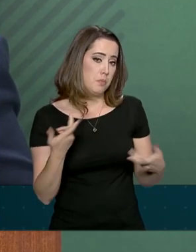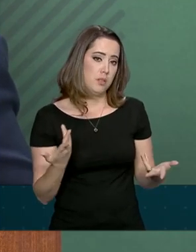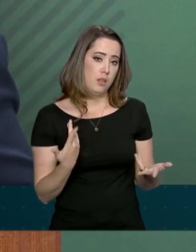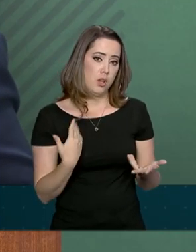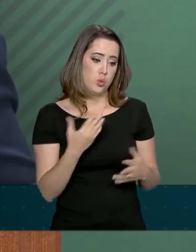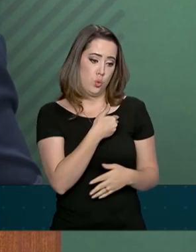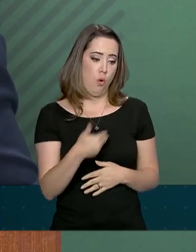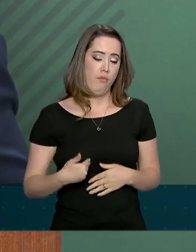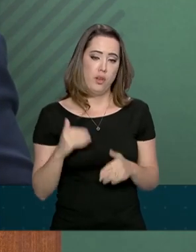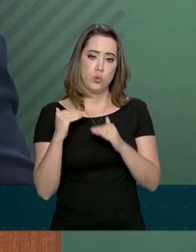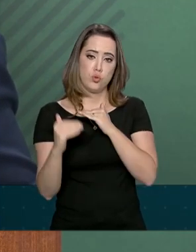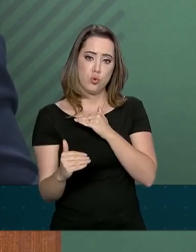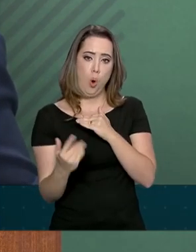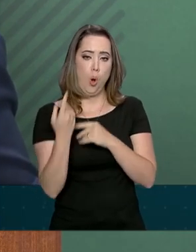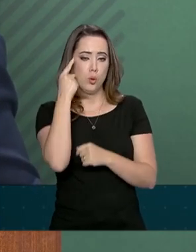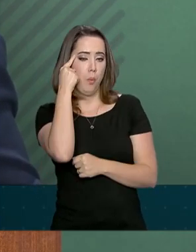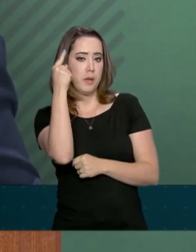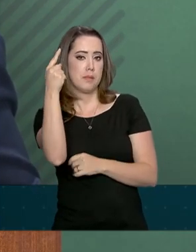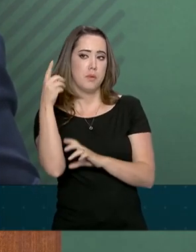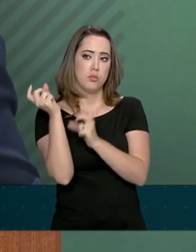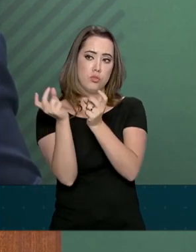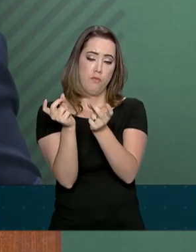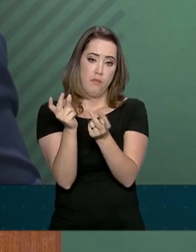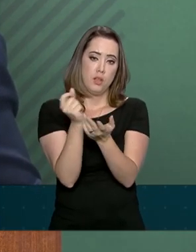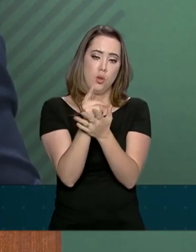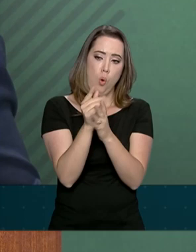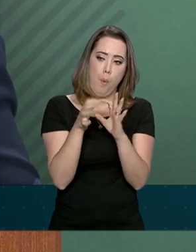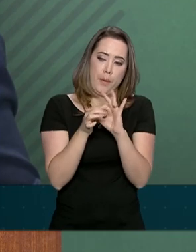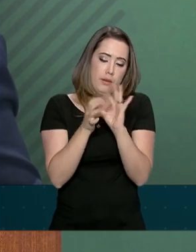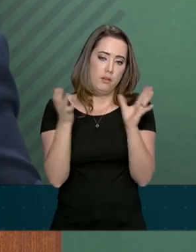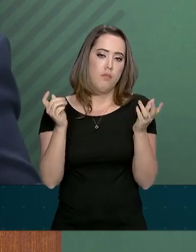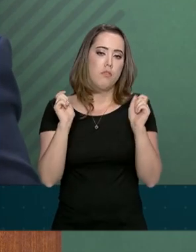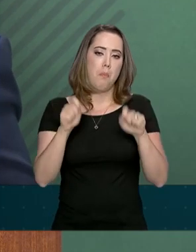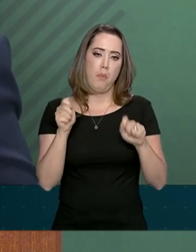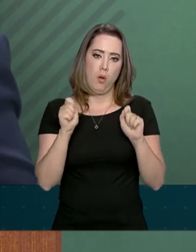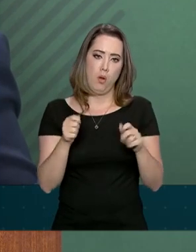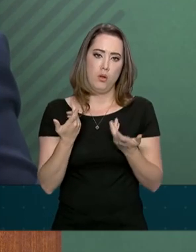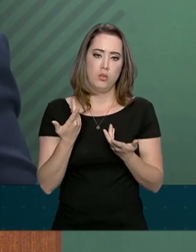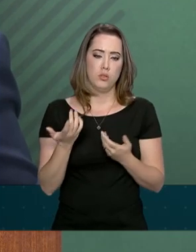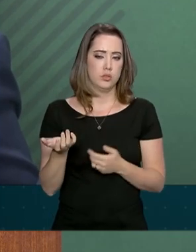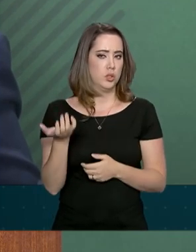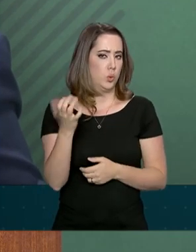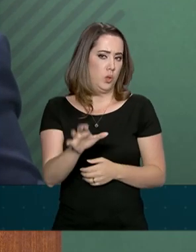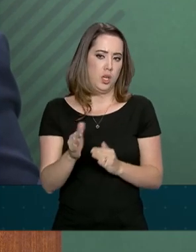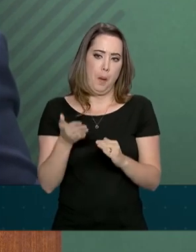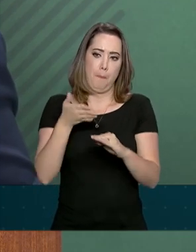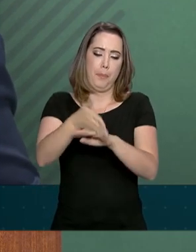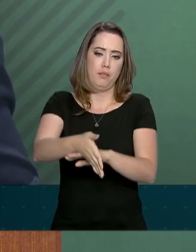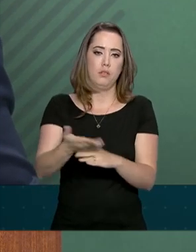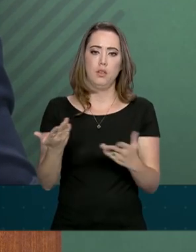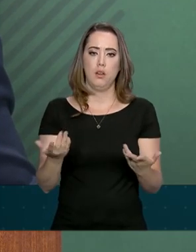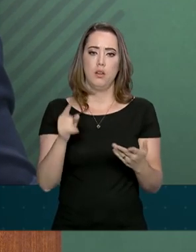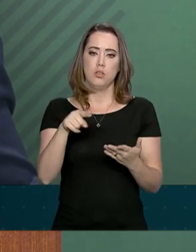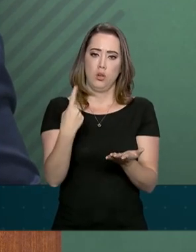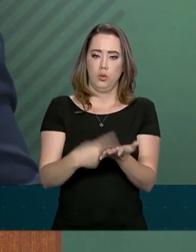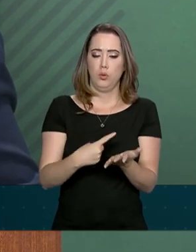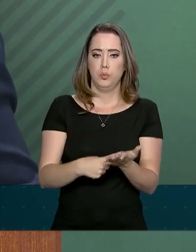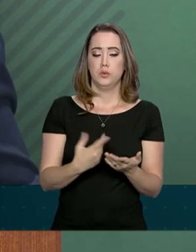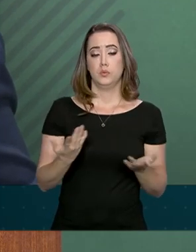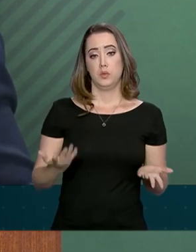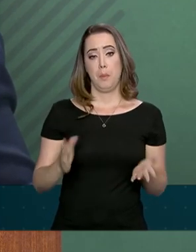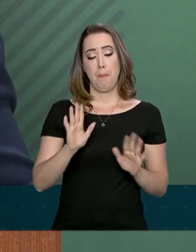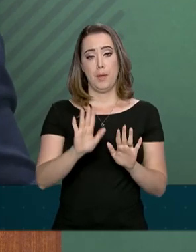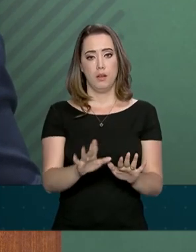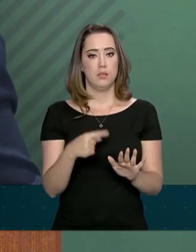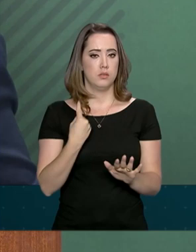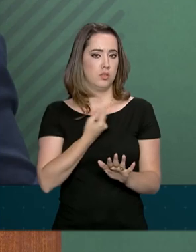alinhados com esse pensamento do livre comércio possam é regredir naquilo que já foi firmado não